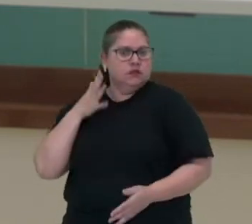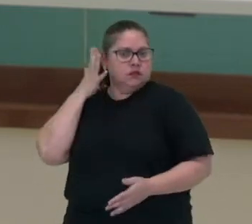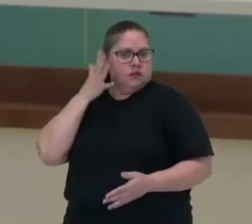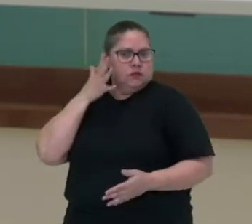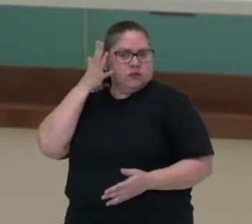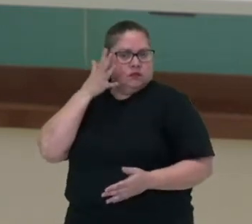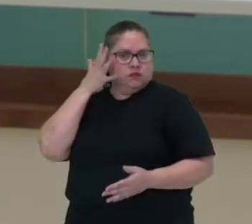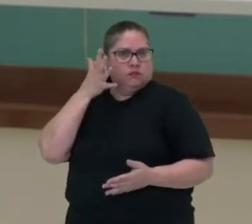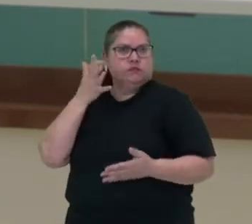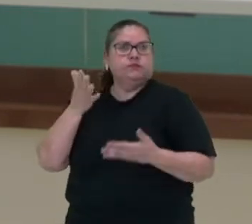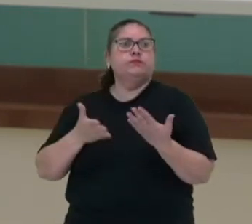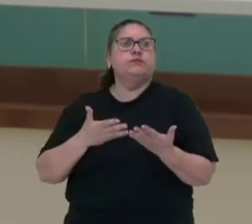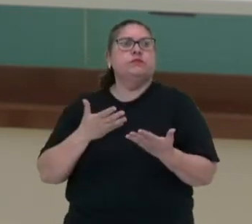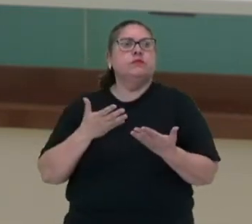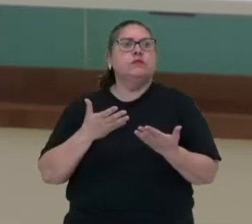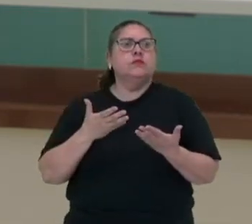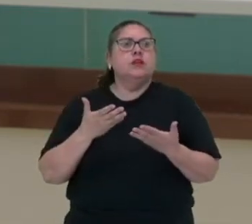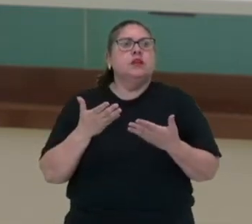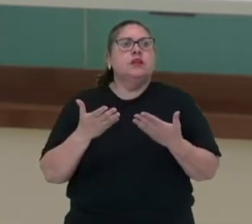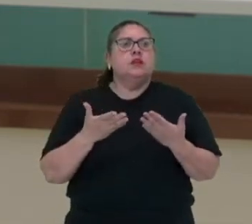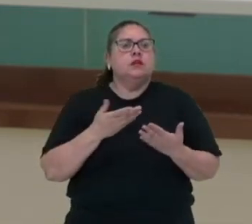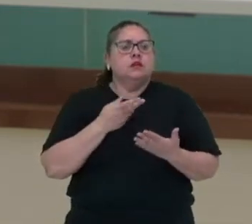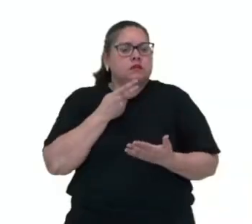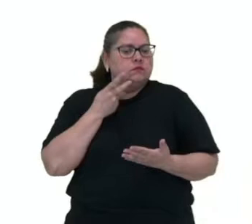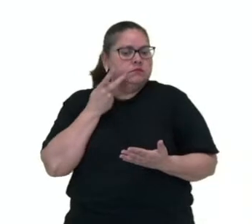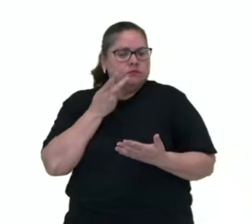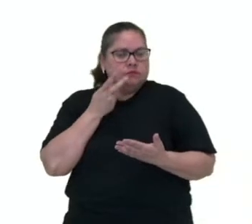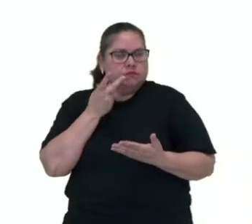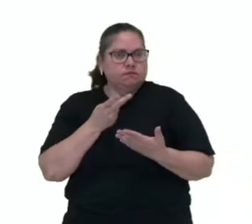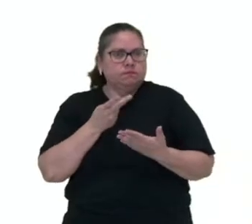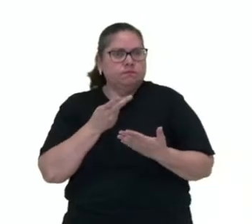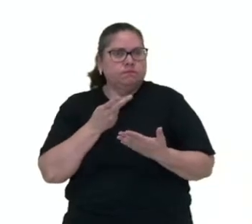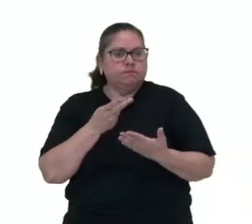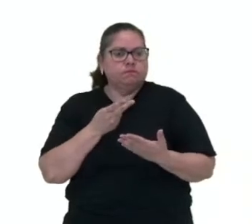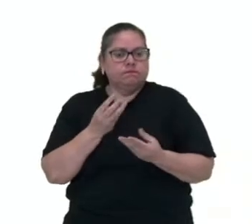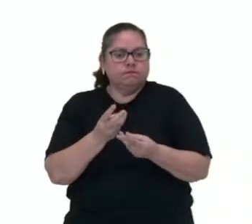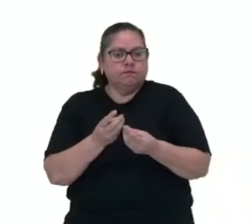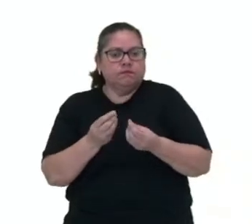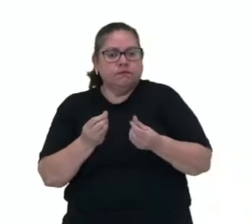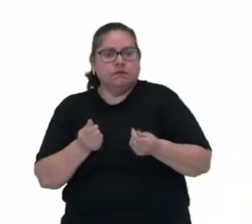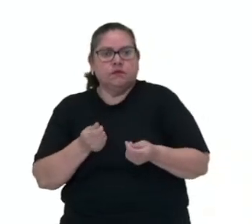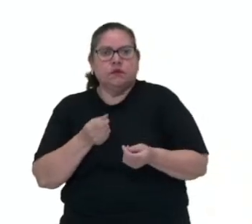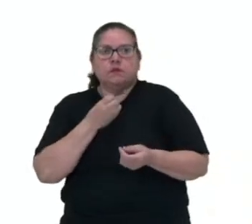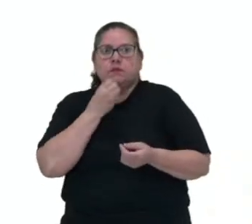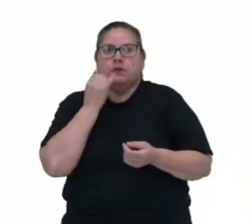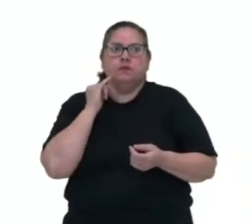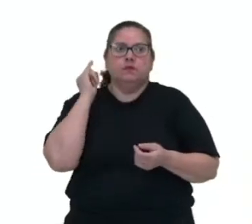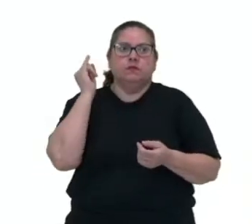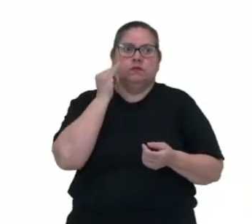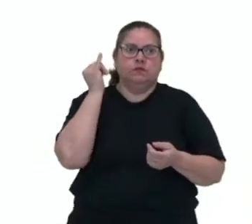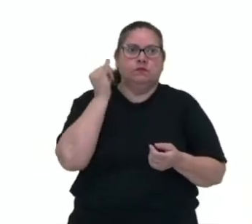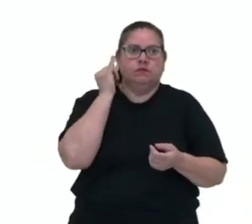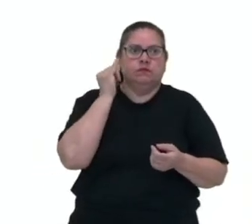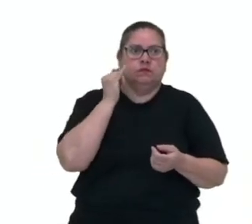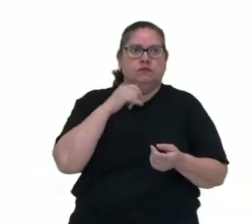um discurso? Para falar bem, algumas qualidades são imprescindíveis.